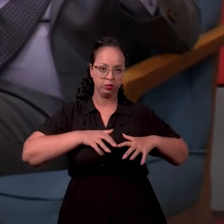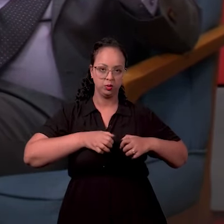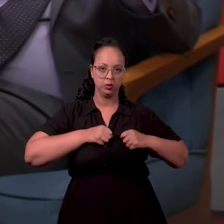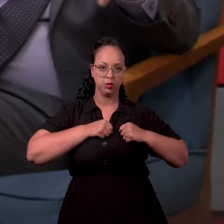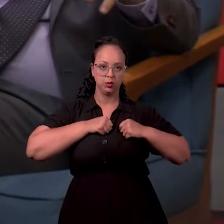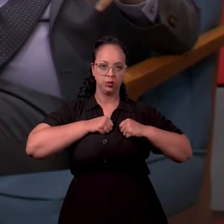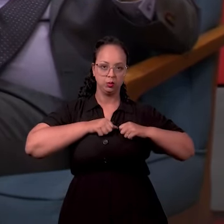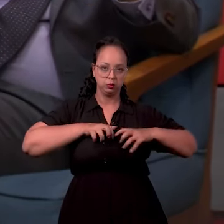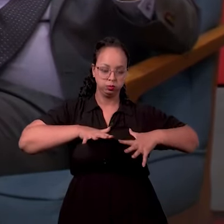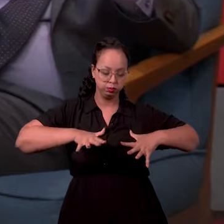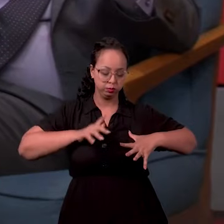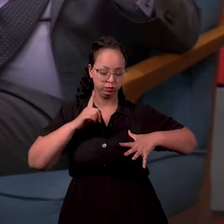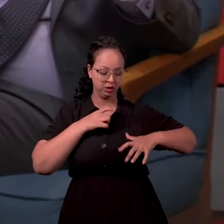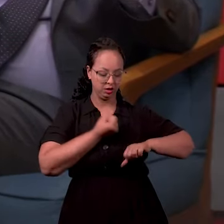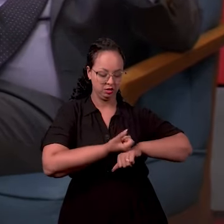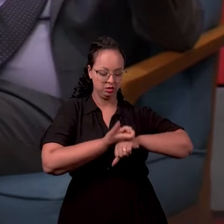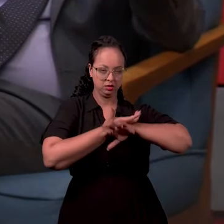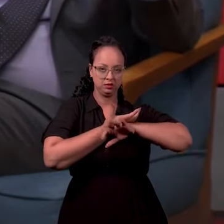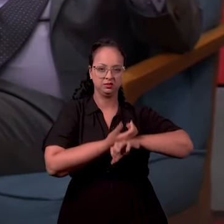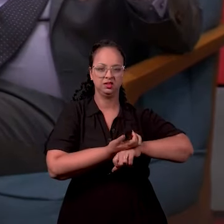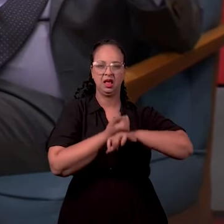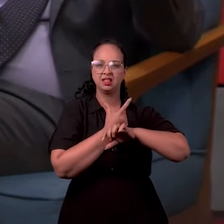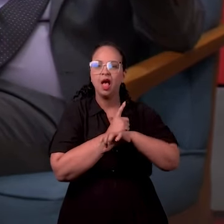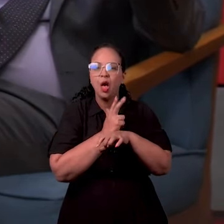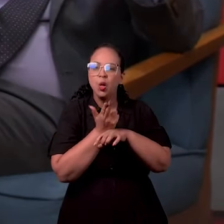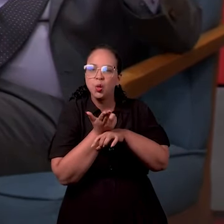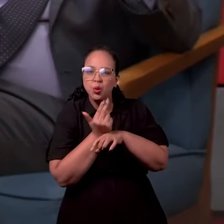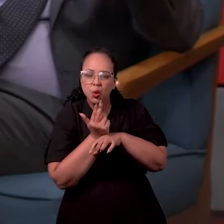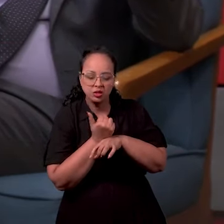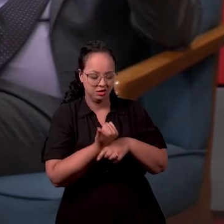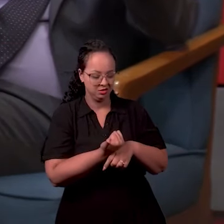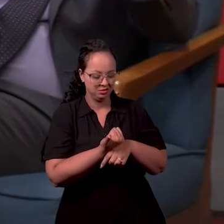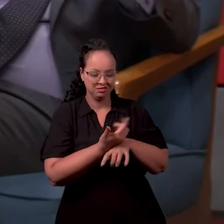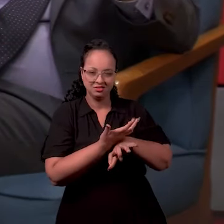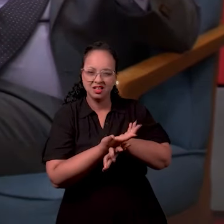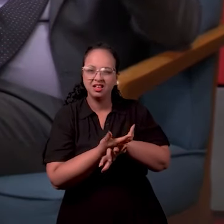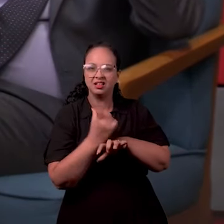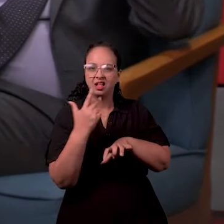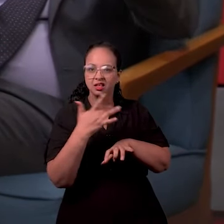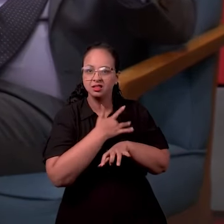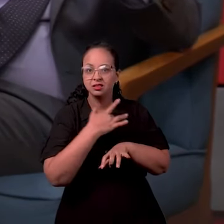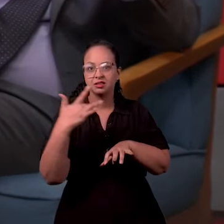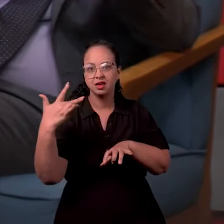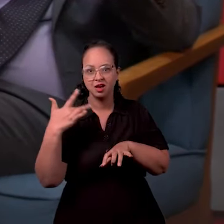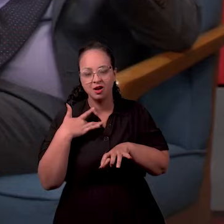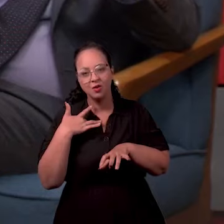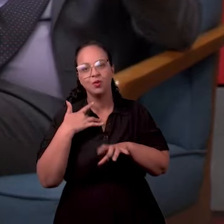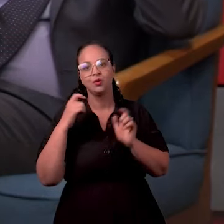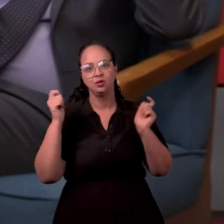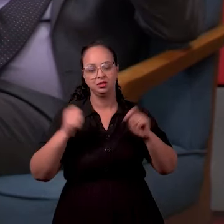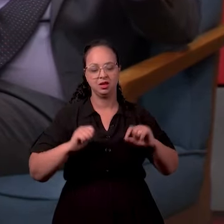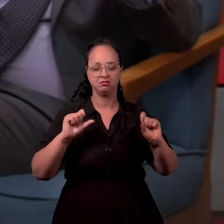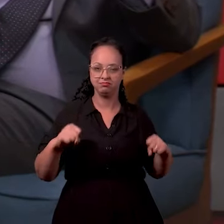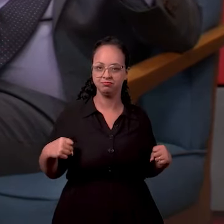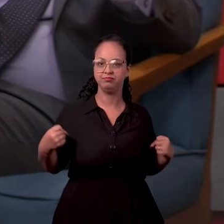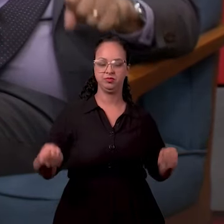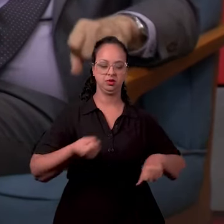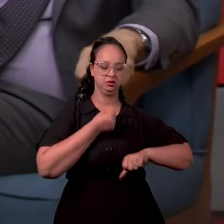vai para nutrir, porque ele já traz todos os componentes, todos os nutrientes que vão pelo sangue que